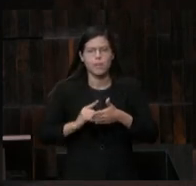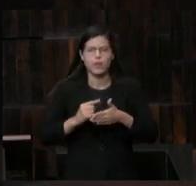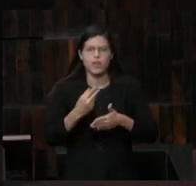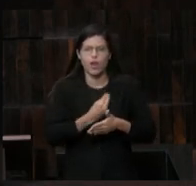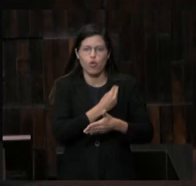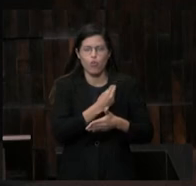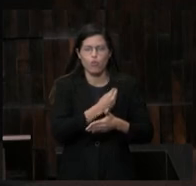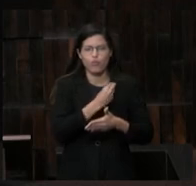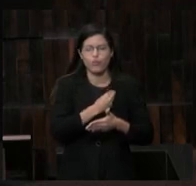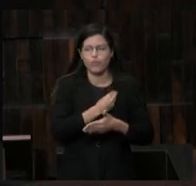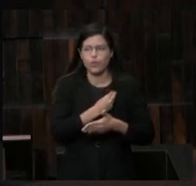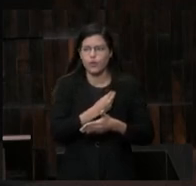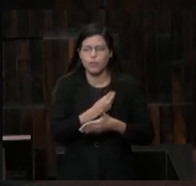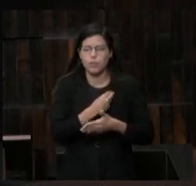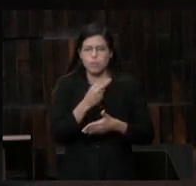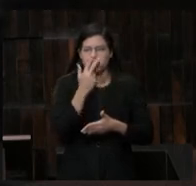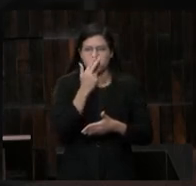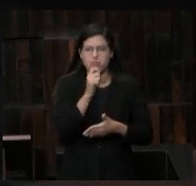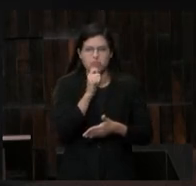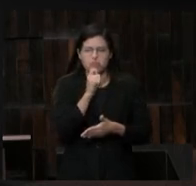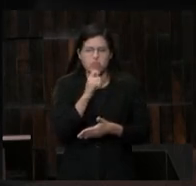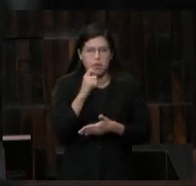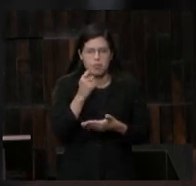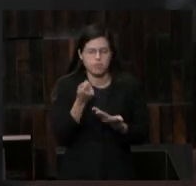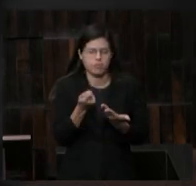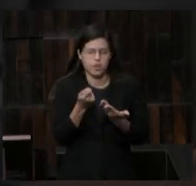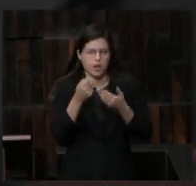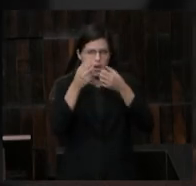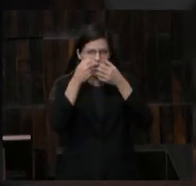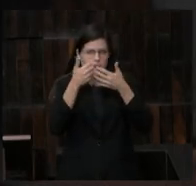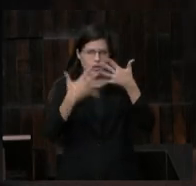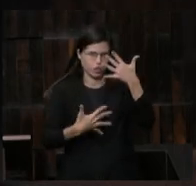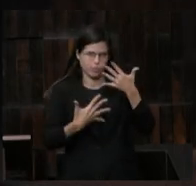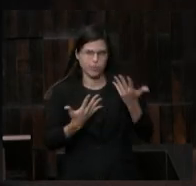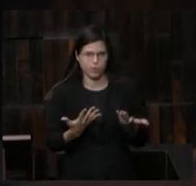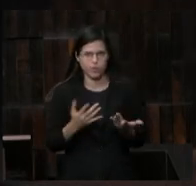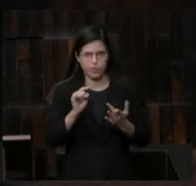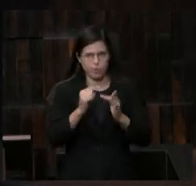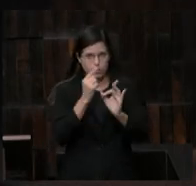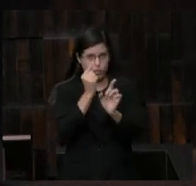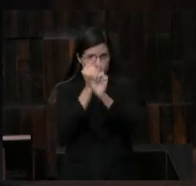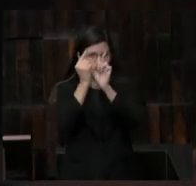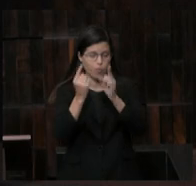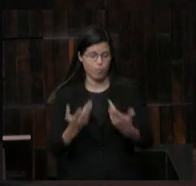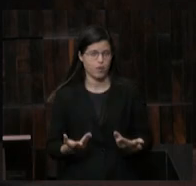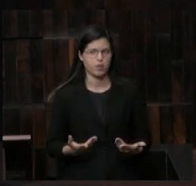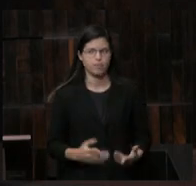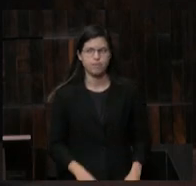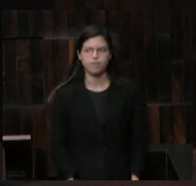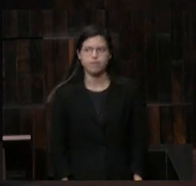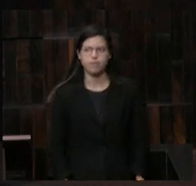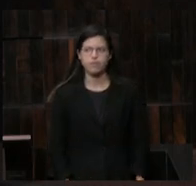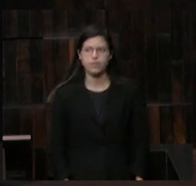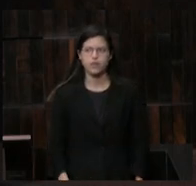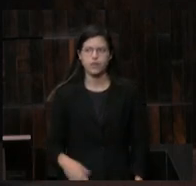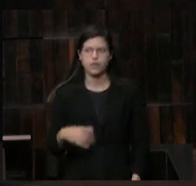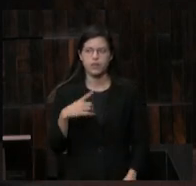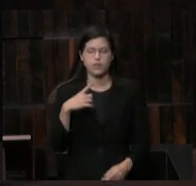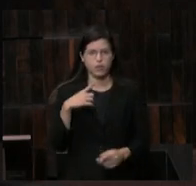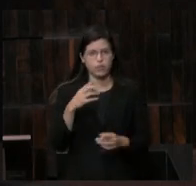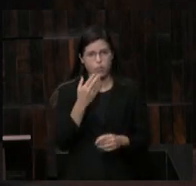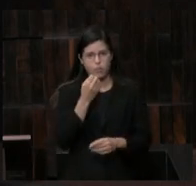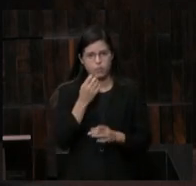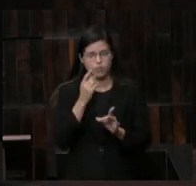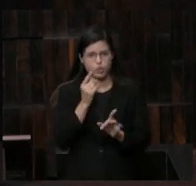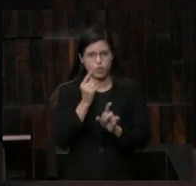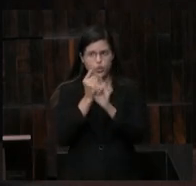atípico. Isso causou um desgaste em mim. Mas, ao mesmo tempo, ao descobrir, ser laudado, foi para a minha libertação também.